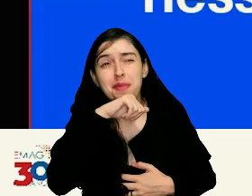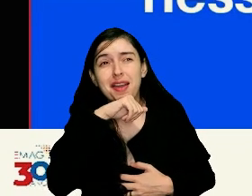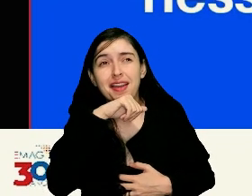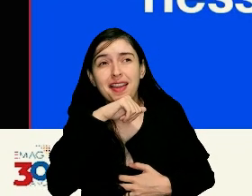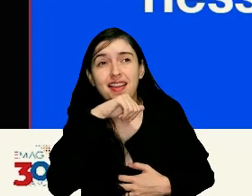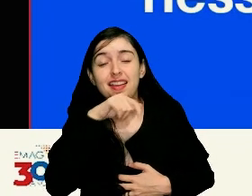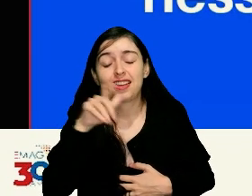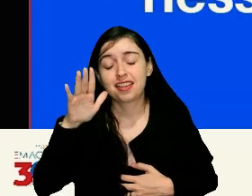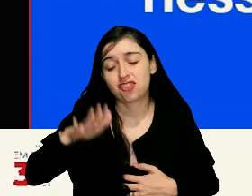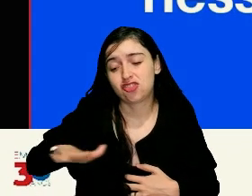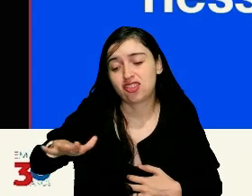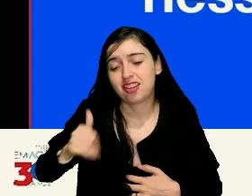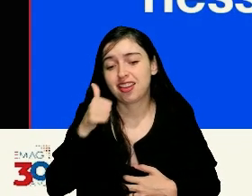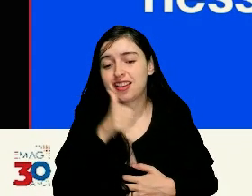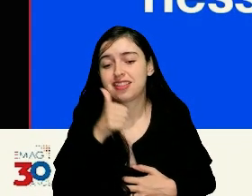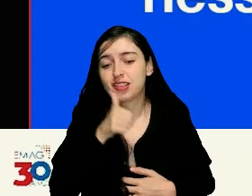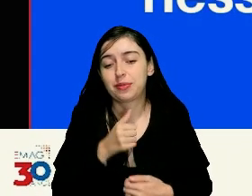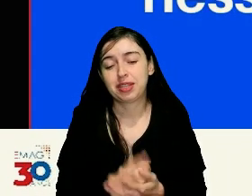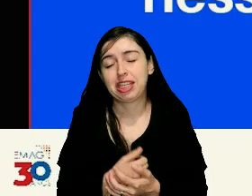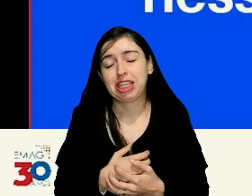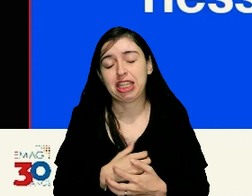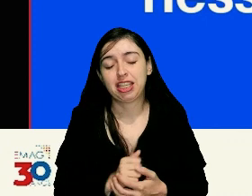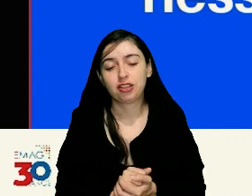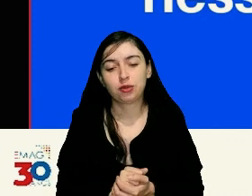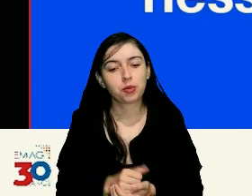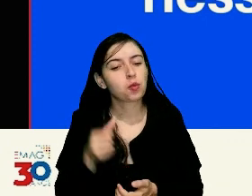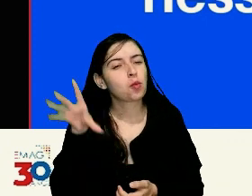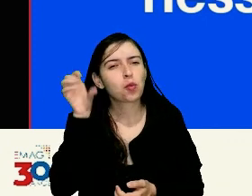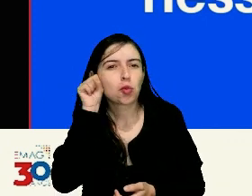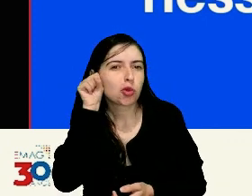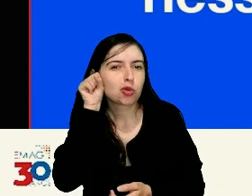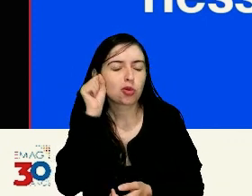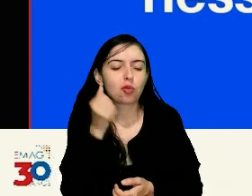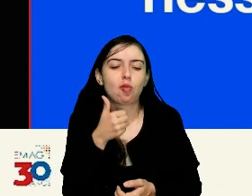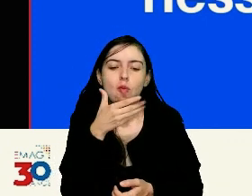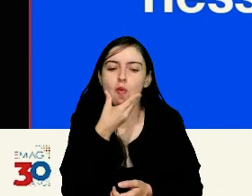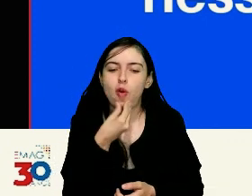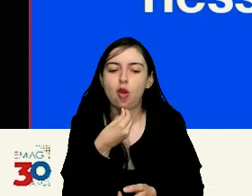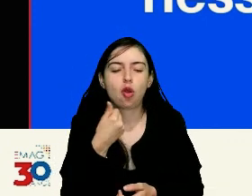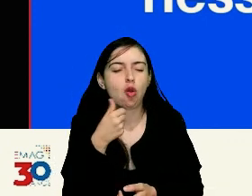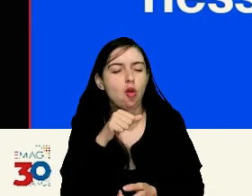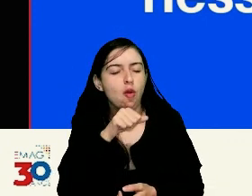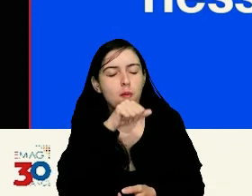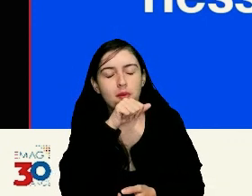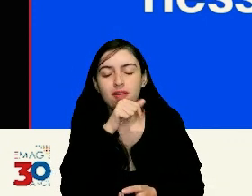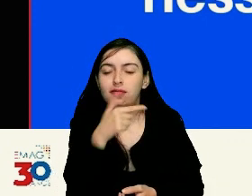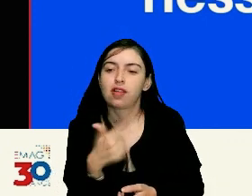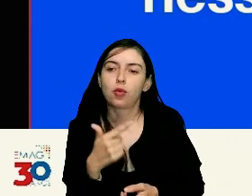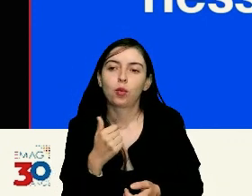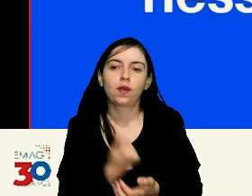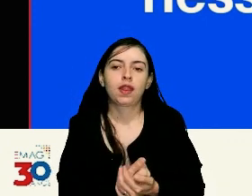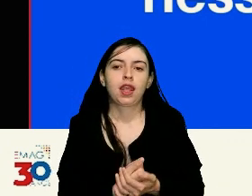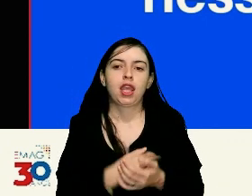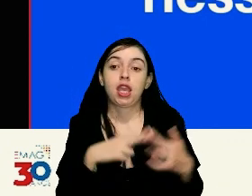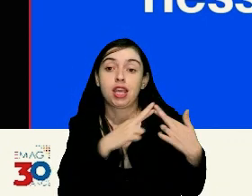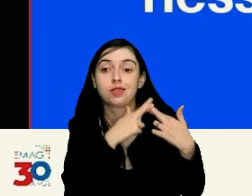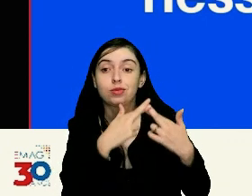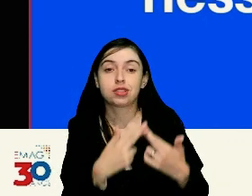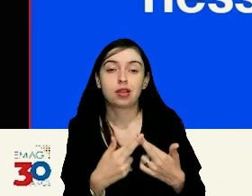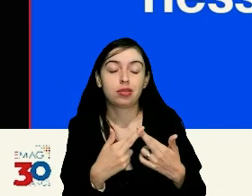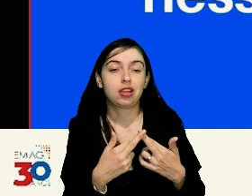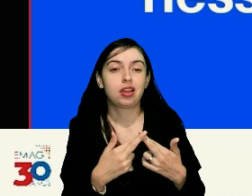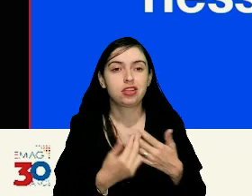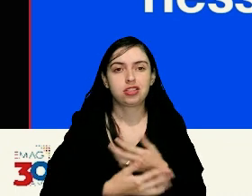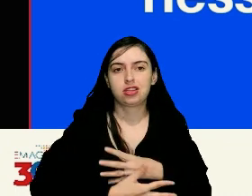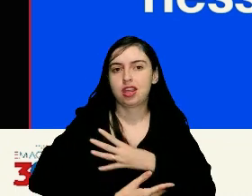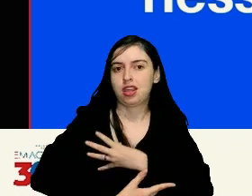hoje a gente escuta que o homem não tem papel na amamentação? Eu acho que aí o Thiago pode falar com mais sabedoria do que eu, porque ele é mais especialista, mas assim,